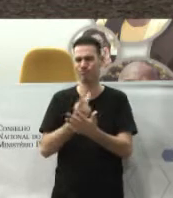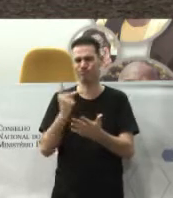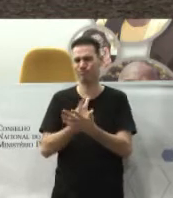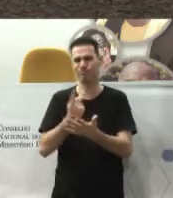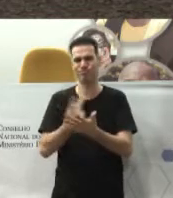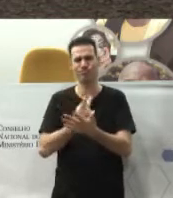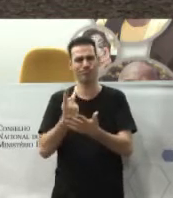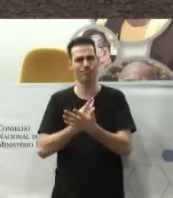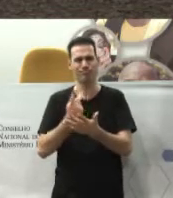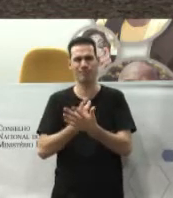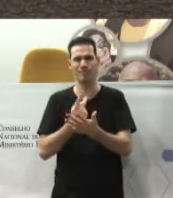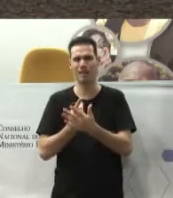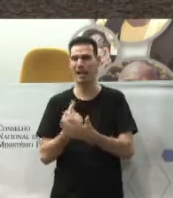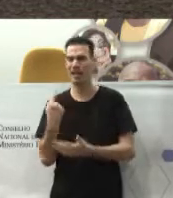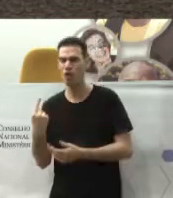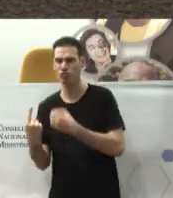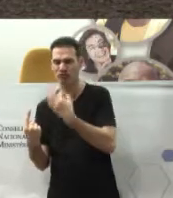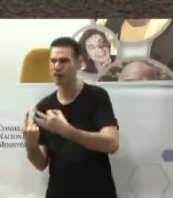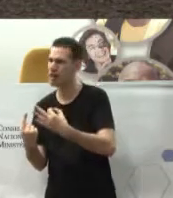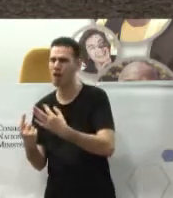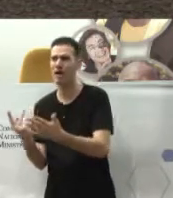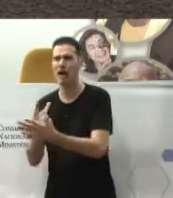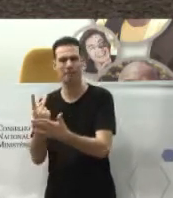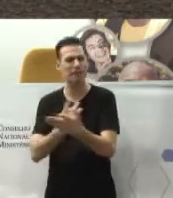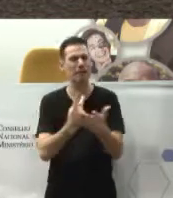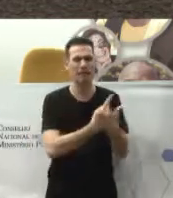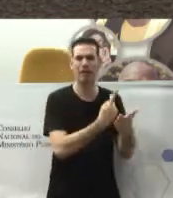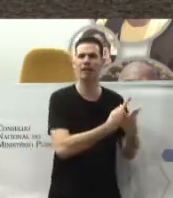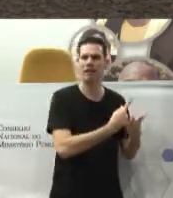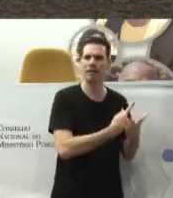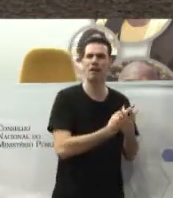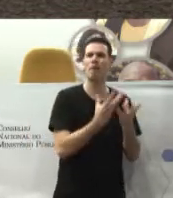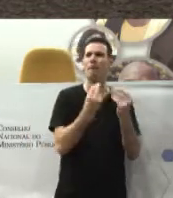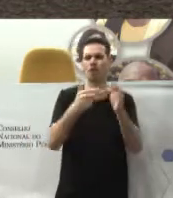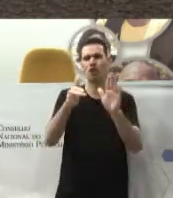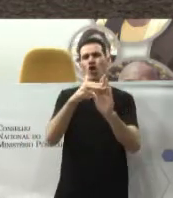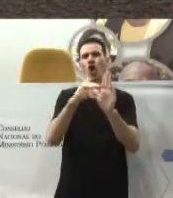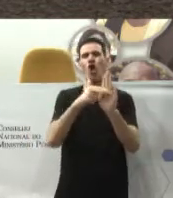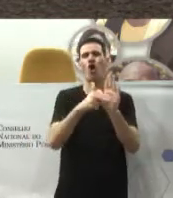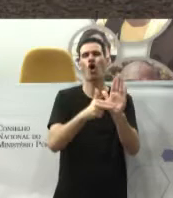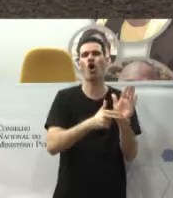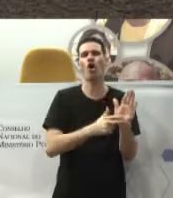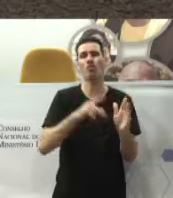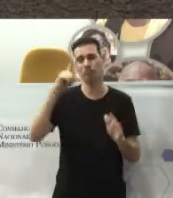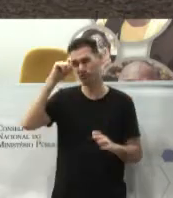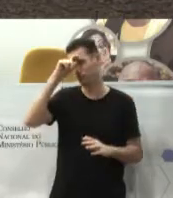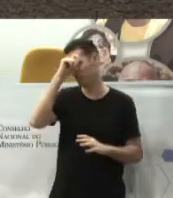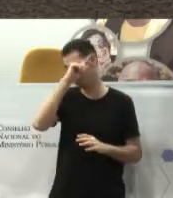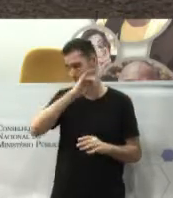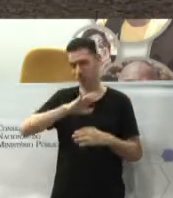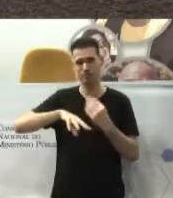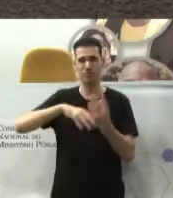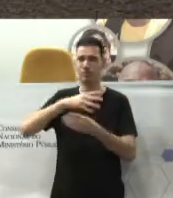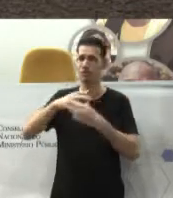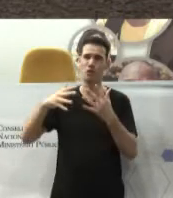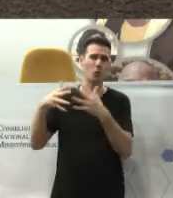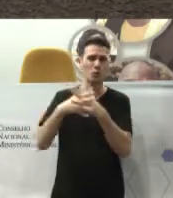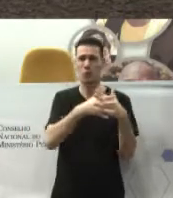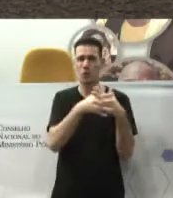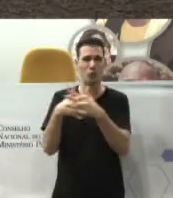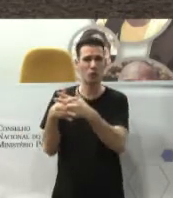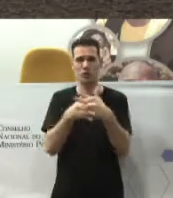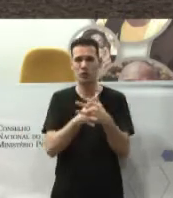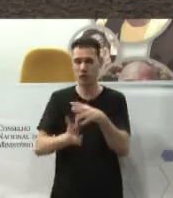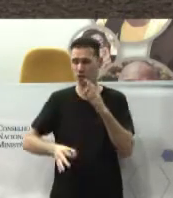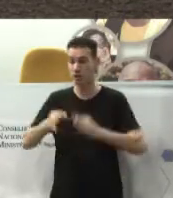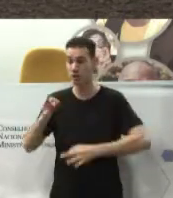lados. Não tem ninguém certo. Fizeram normas complexas demais, infralegais, não pensaram na situação do judiciário. O judiciário foi lá